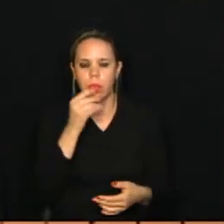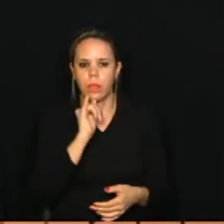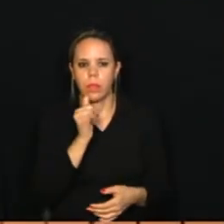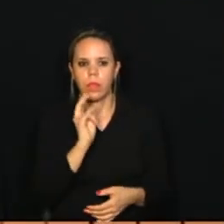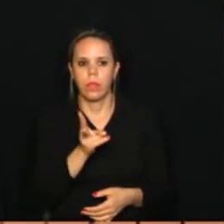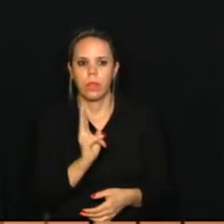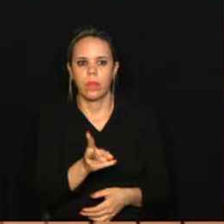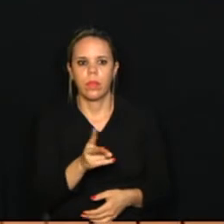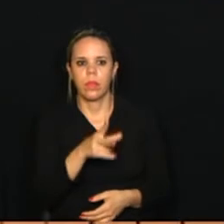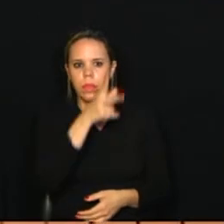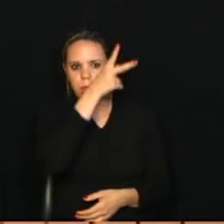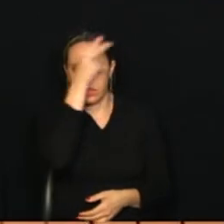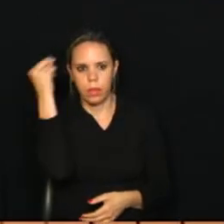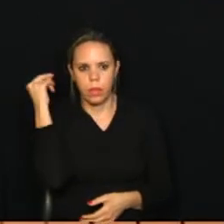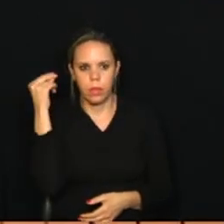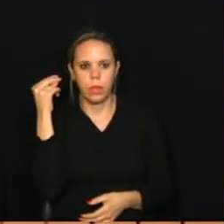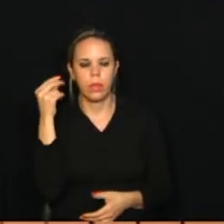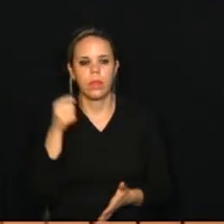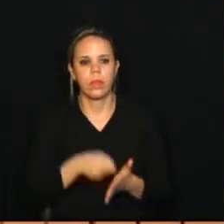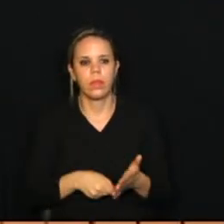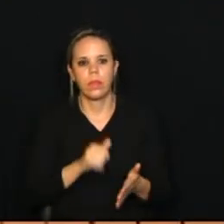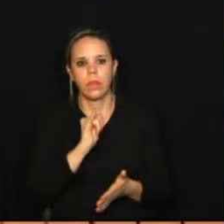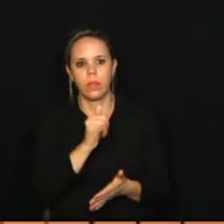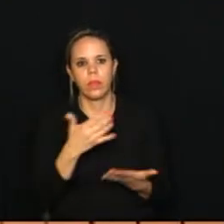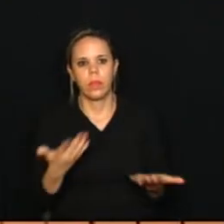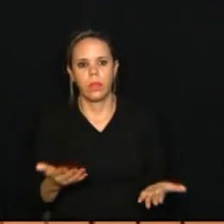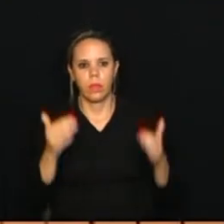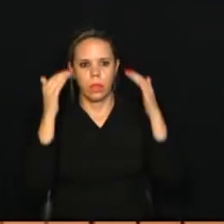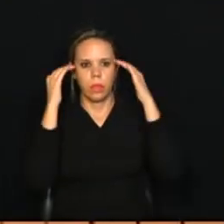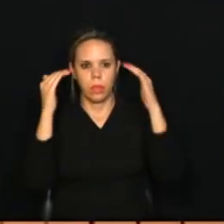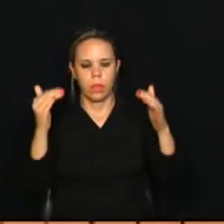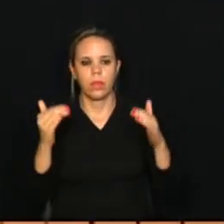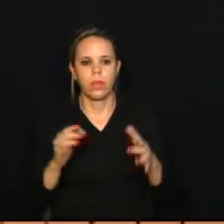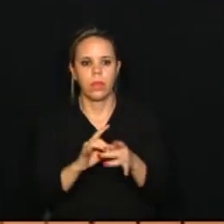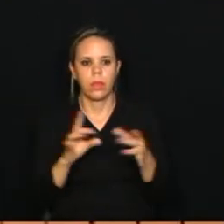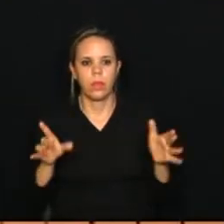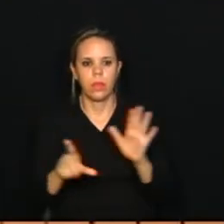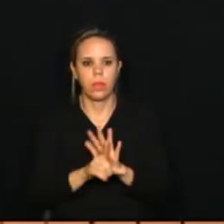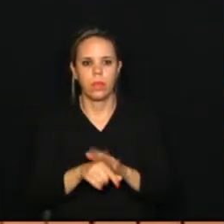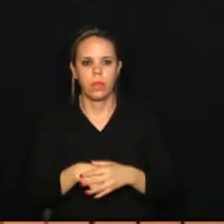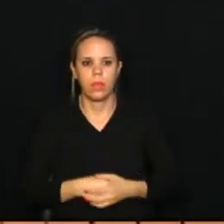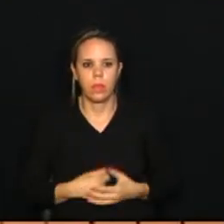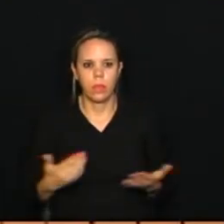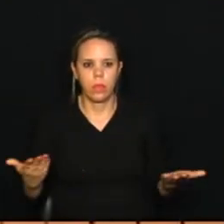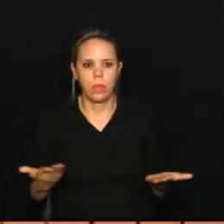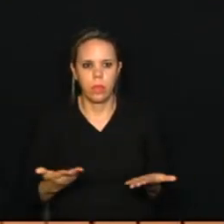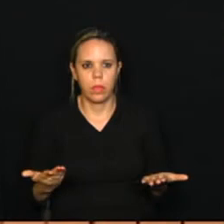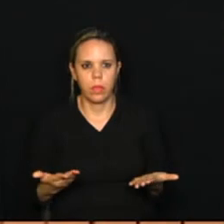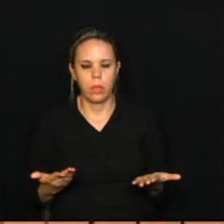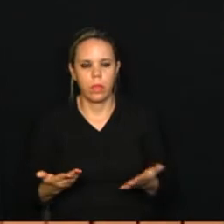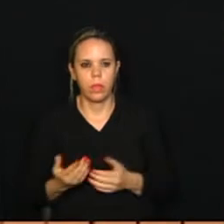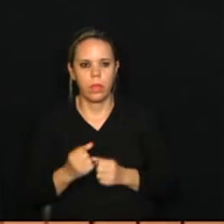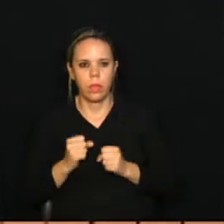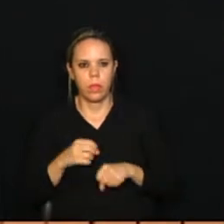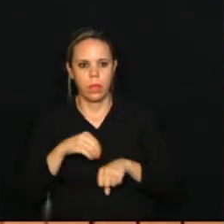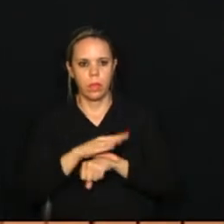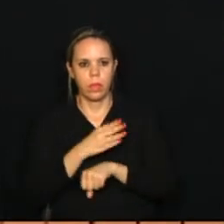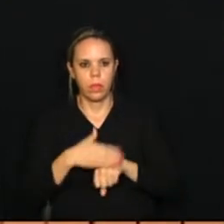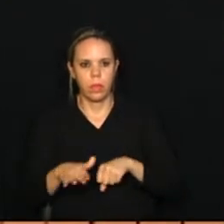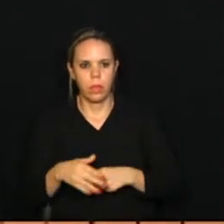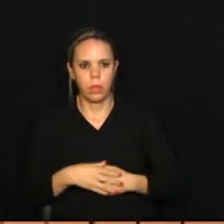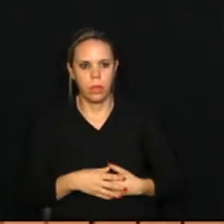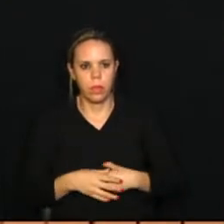o nosso prefeito e ele falou que cumpriria e está na nossa lei. Então, agora a gente vai pôr isso aí em